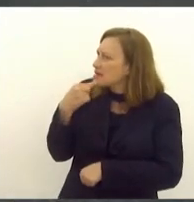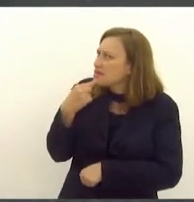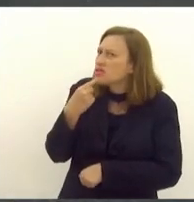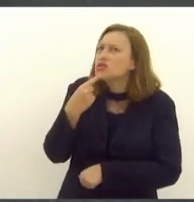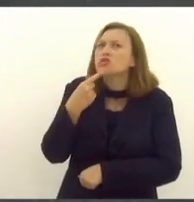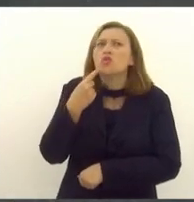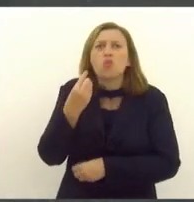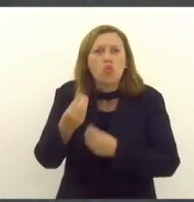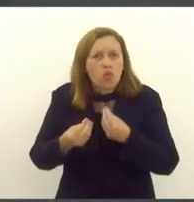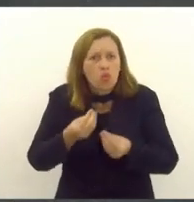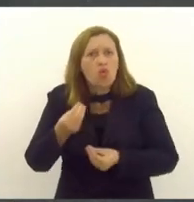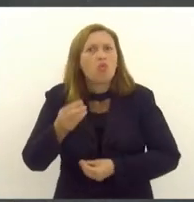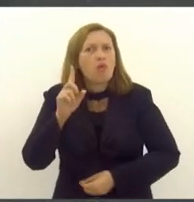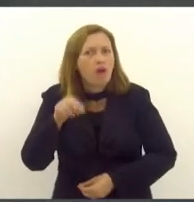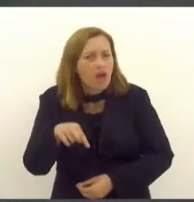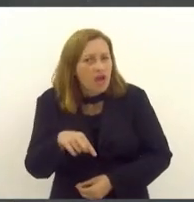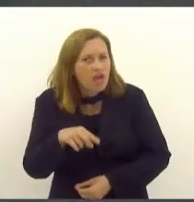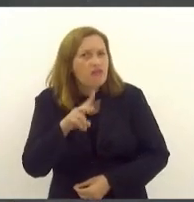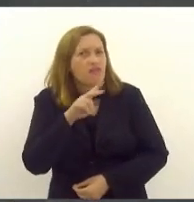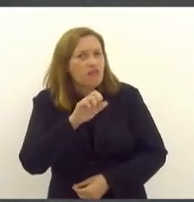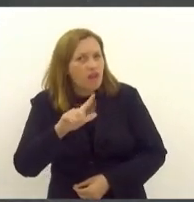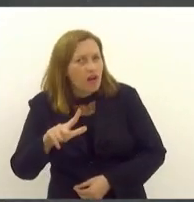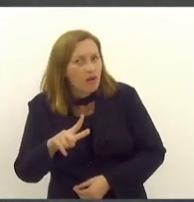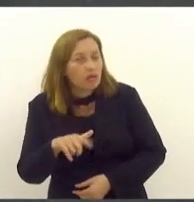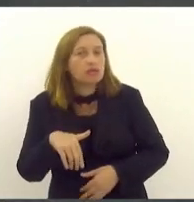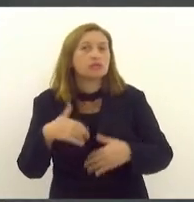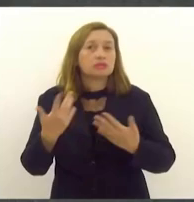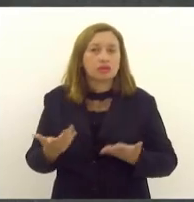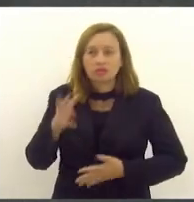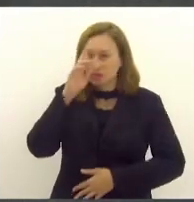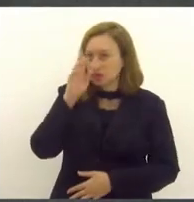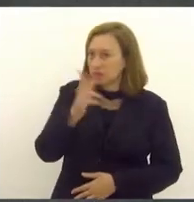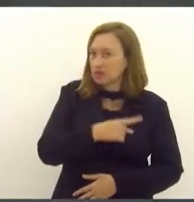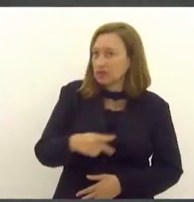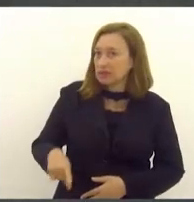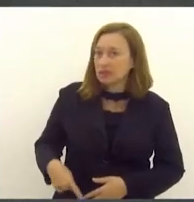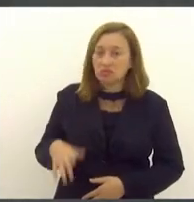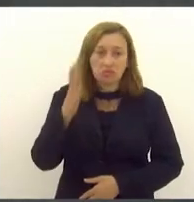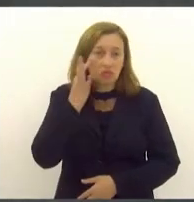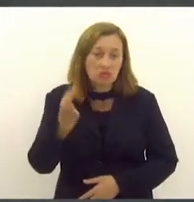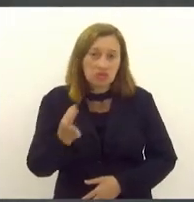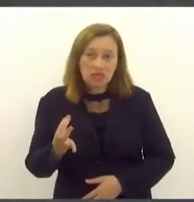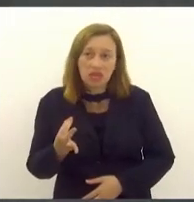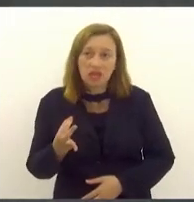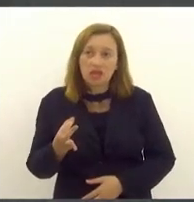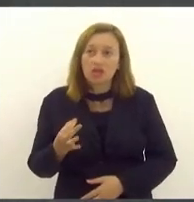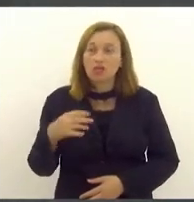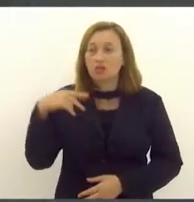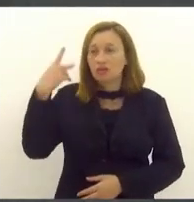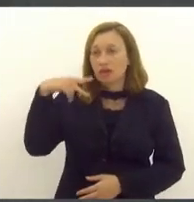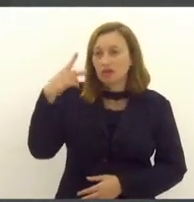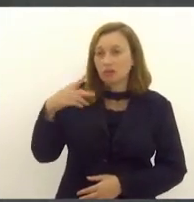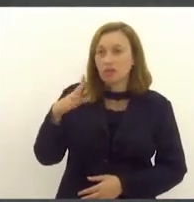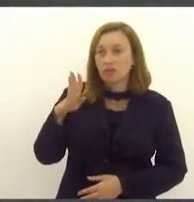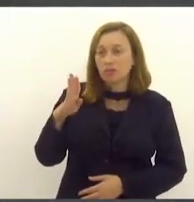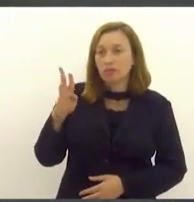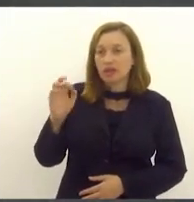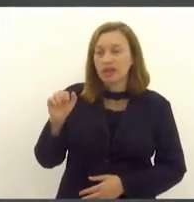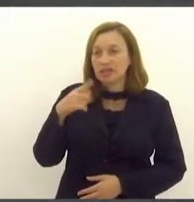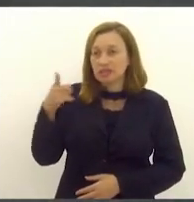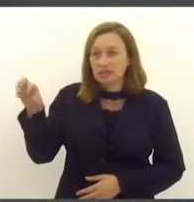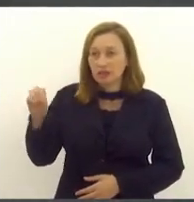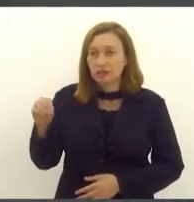que é a vida não é portanto senhor presidente Aliás nem sei como é que o vereador brasão tá votando lá na